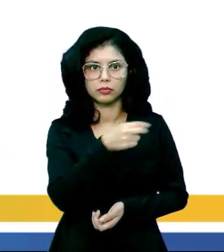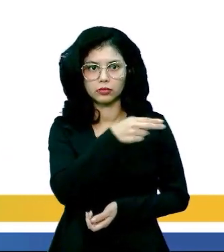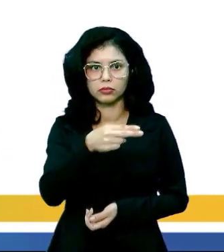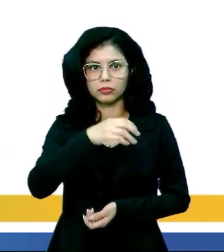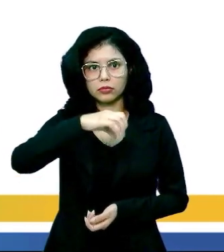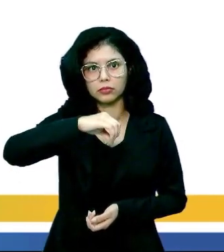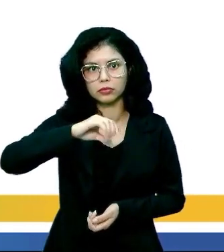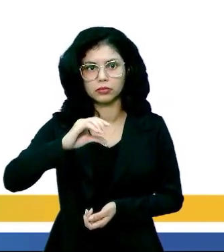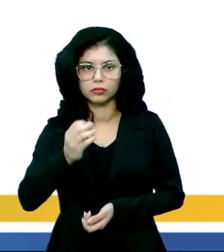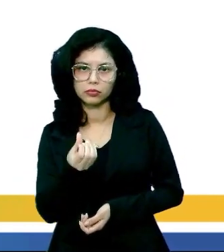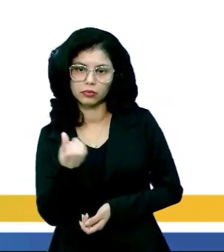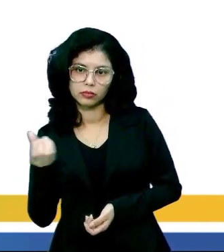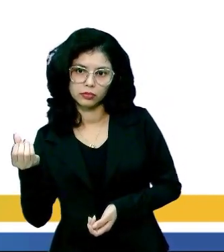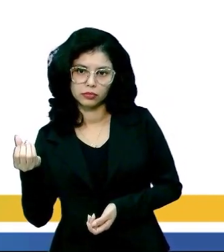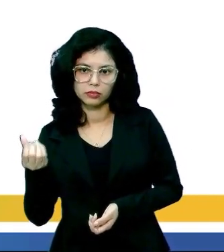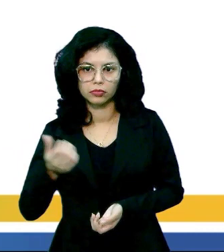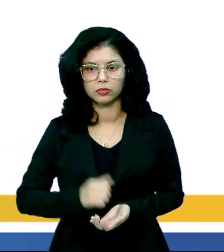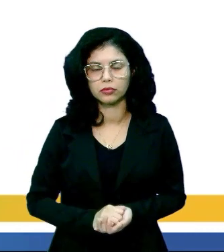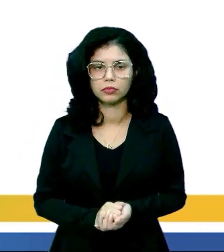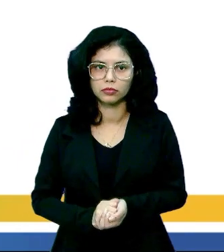30x é igual a